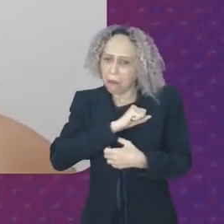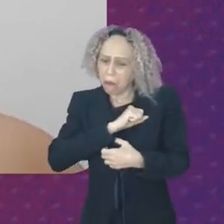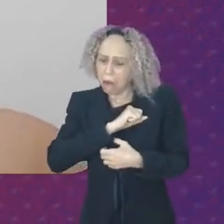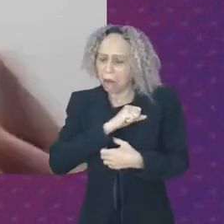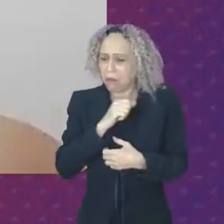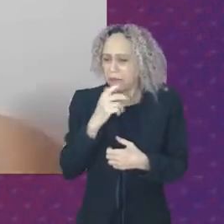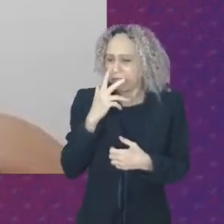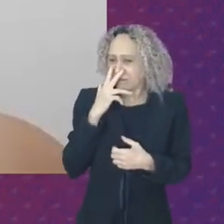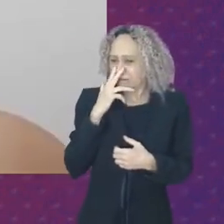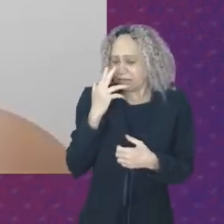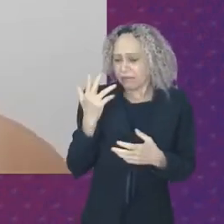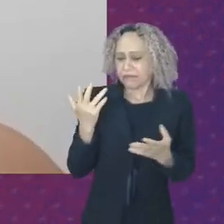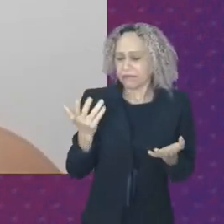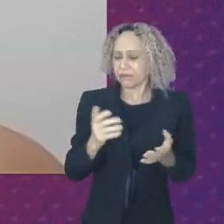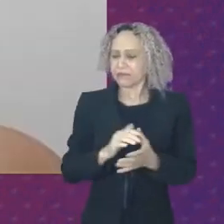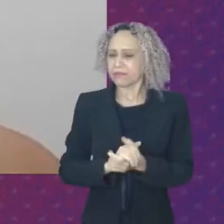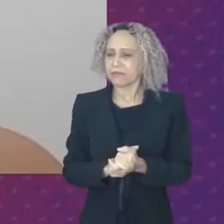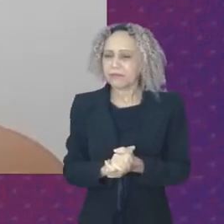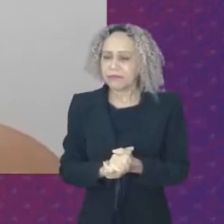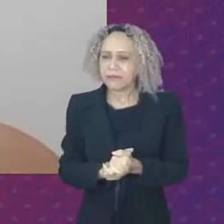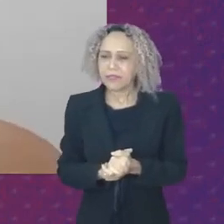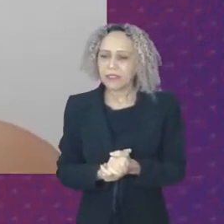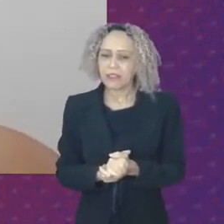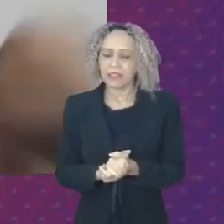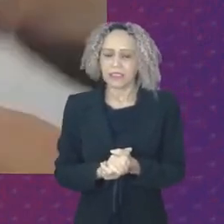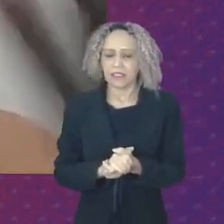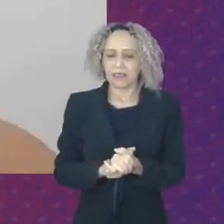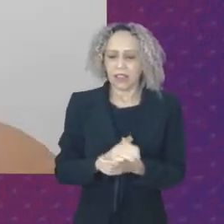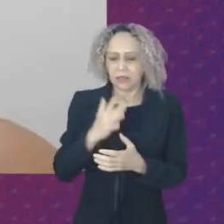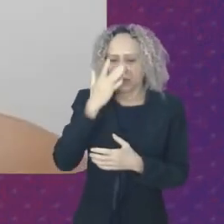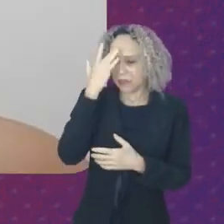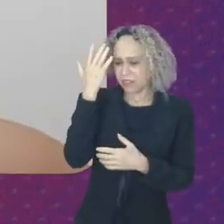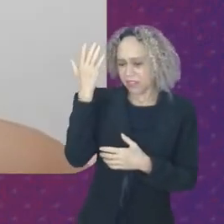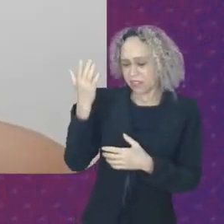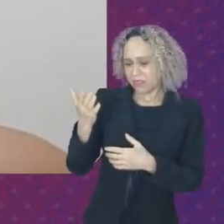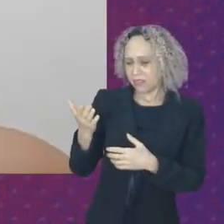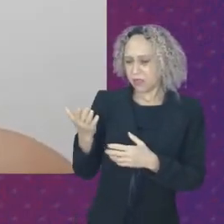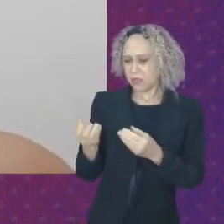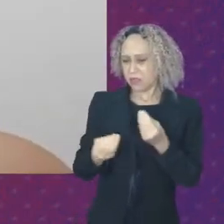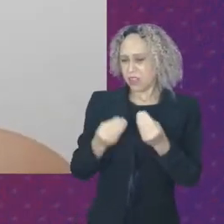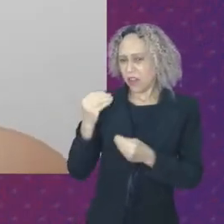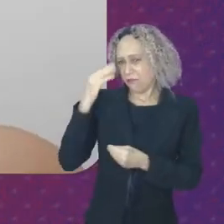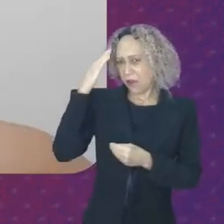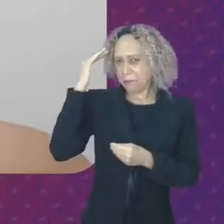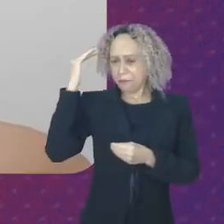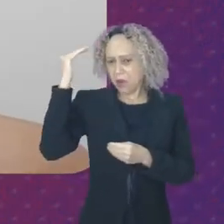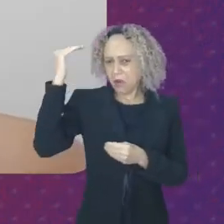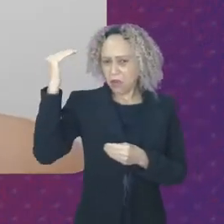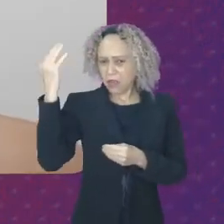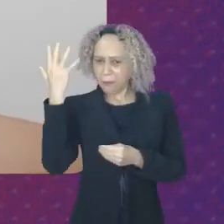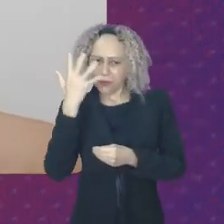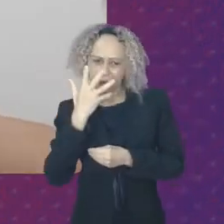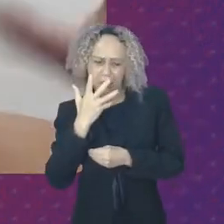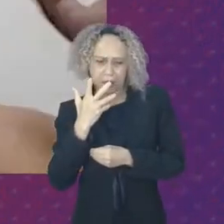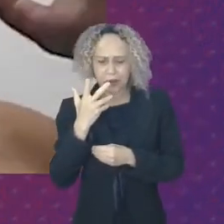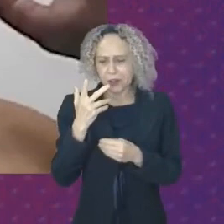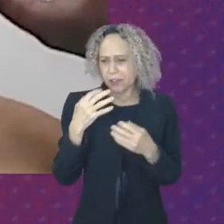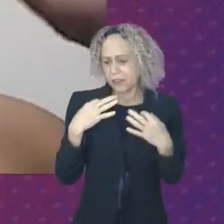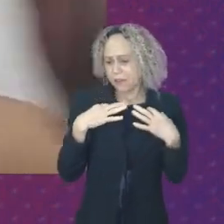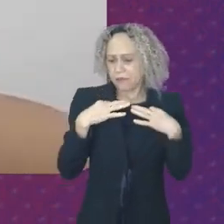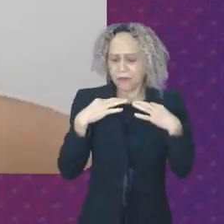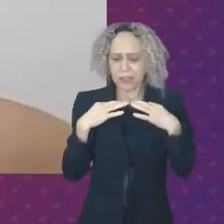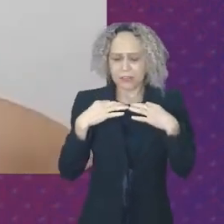peças, que basicamente são capazes de conversar diretamente com a pessoa que está ouvindo, né? E aí, como se fossem feitas